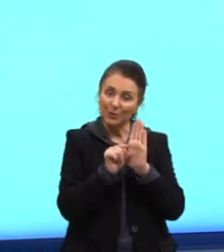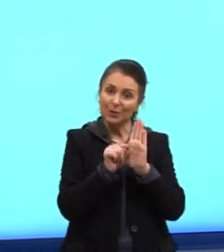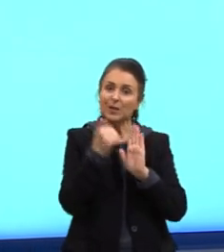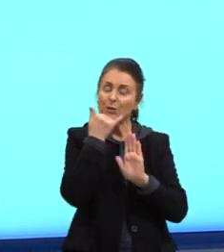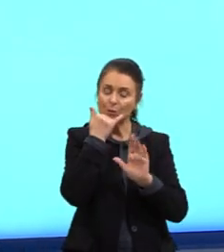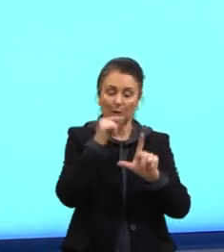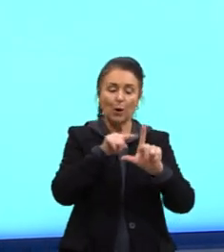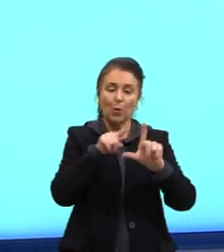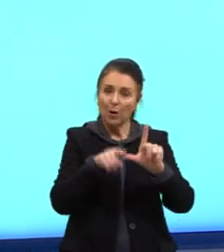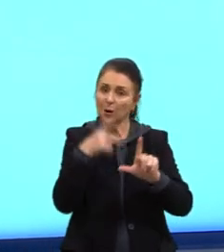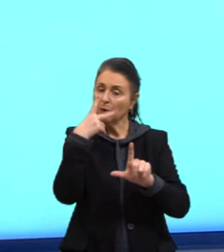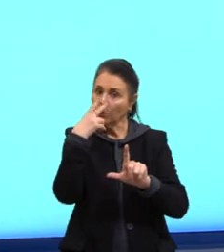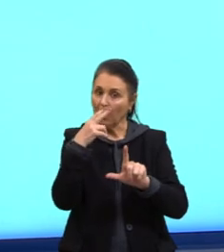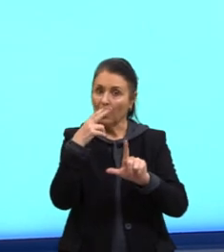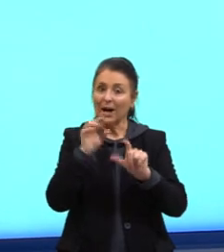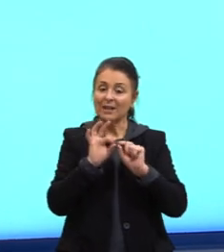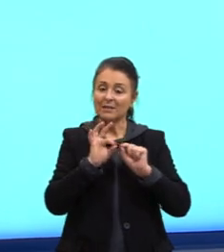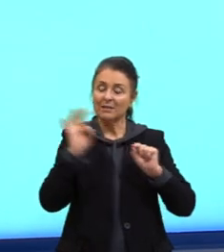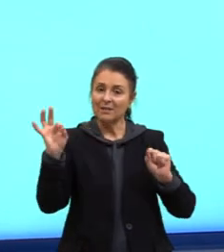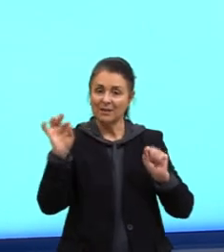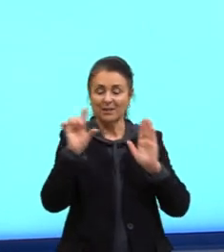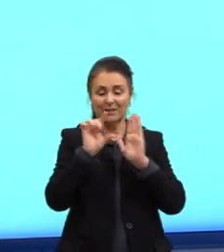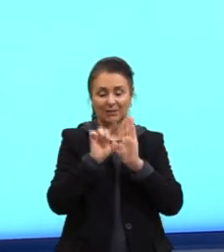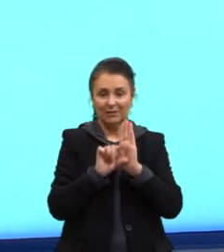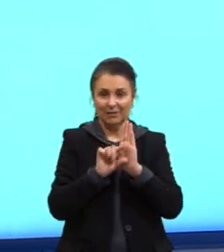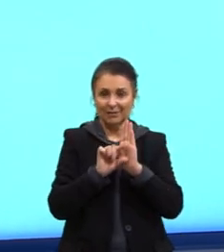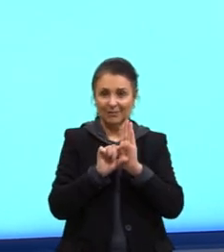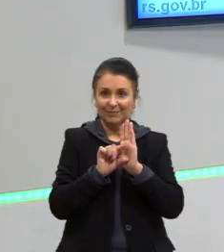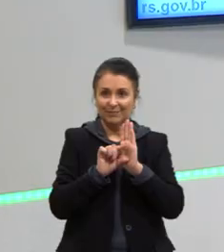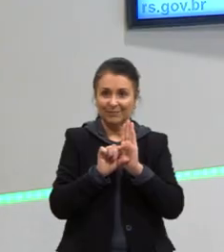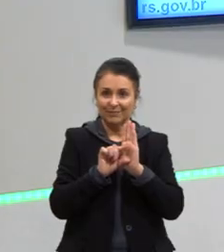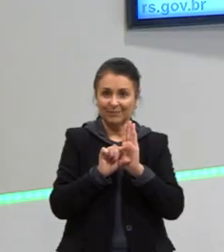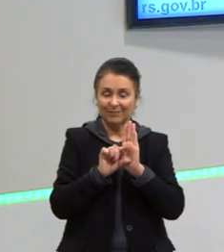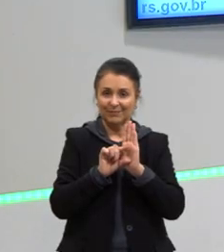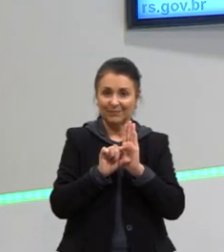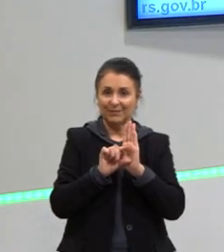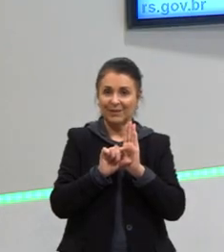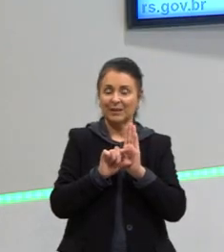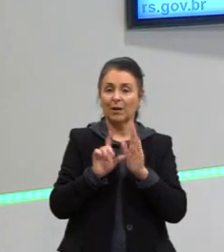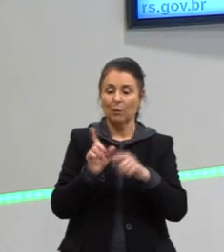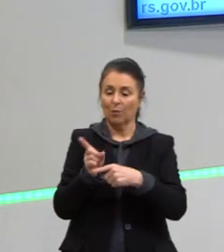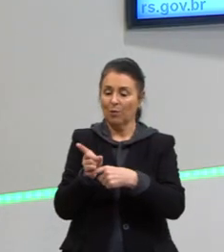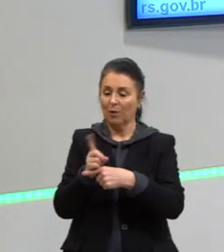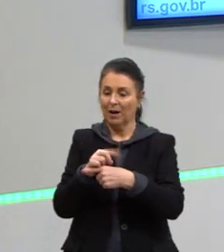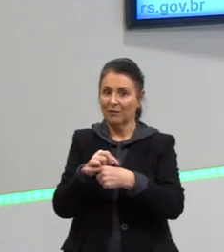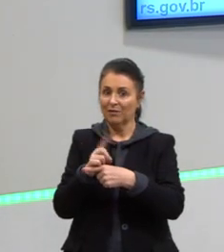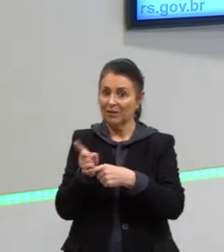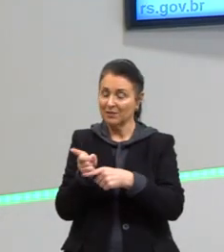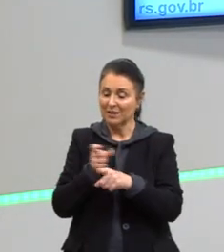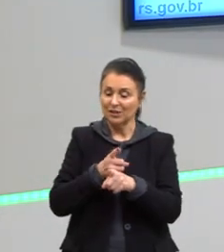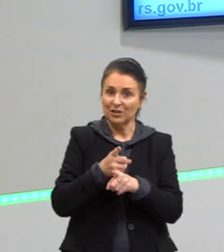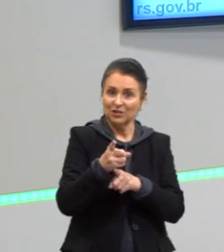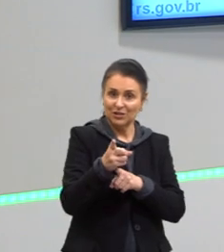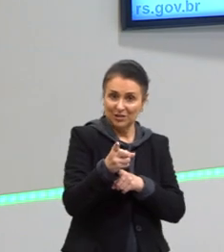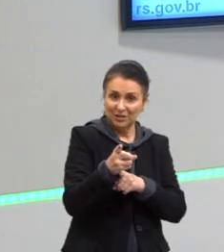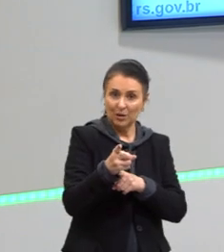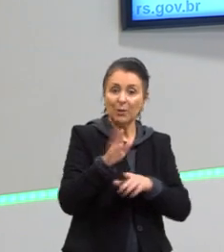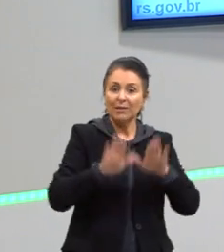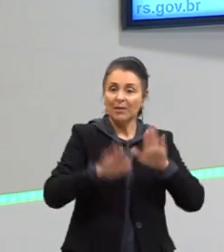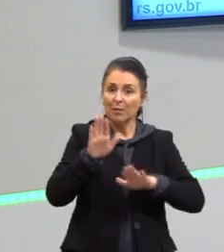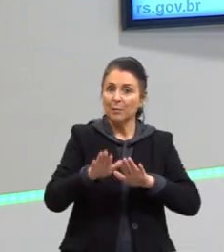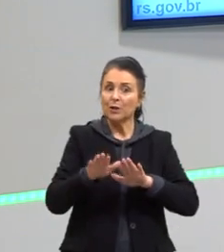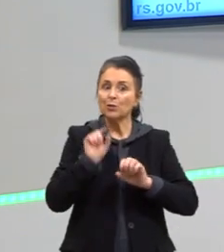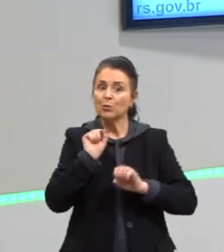lá igual né a distância aqui que é menor da então a velocidade tangencial Depende do ponto que a gente está analisando